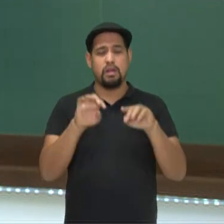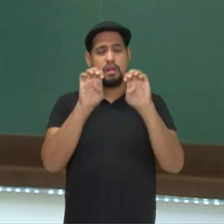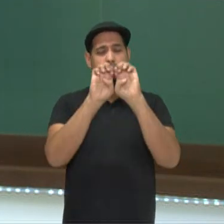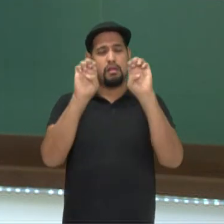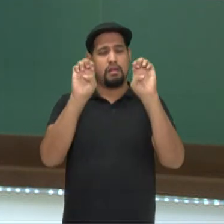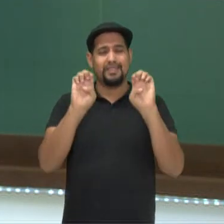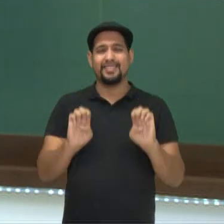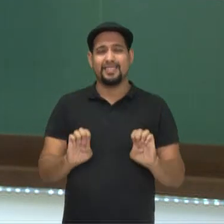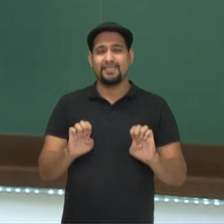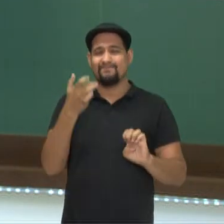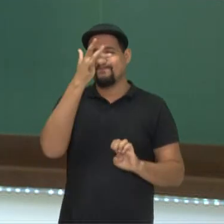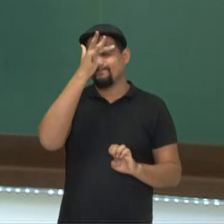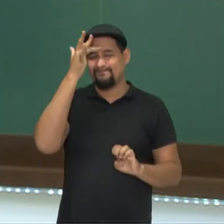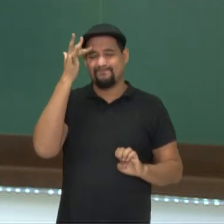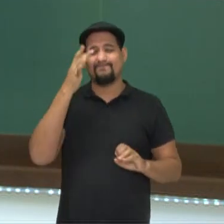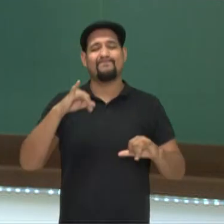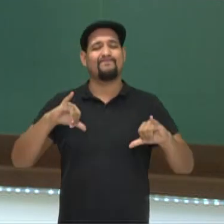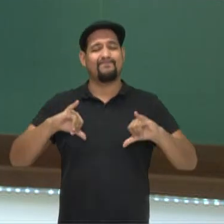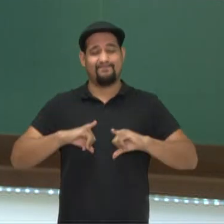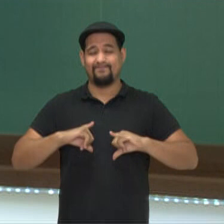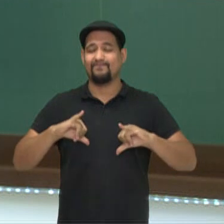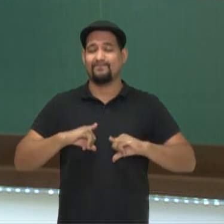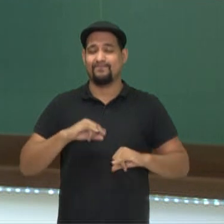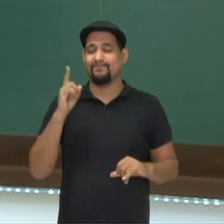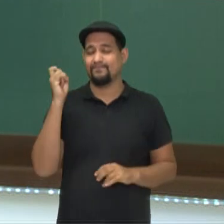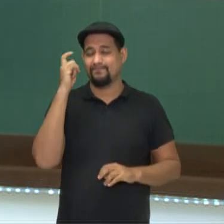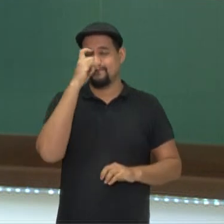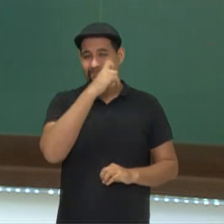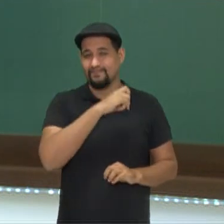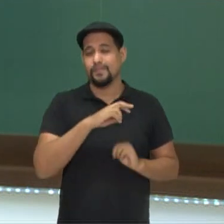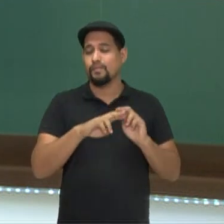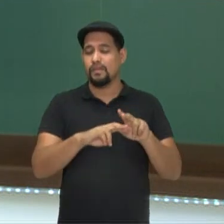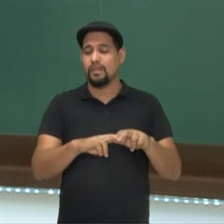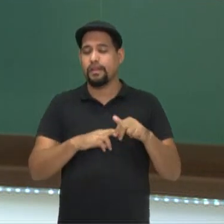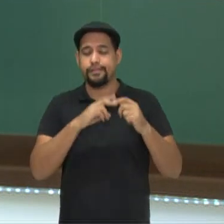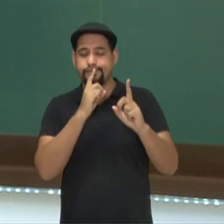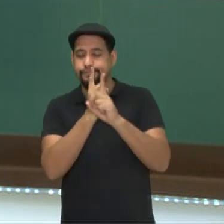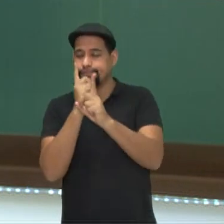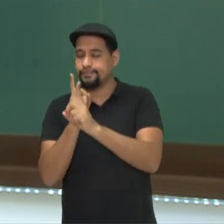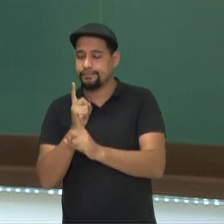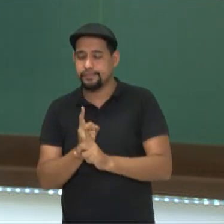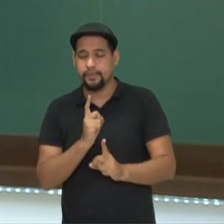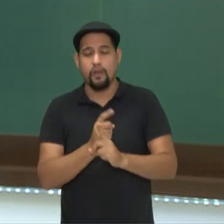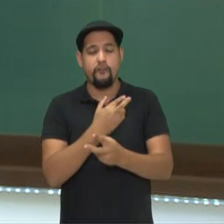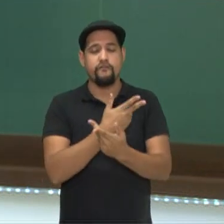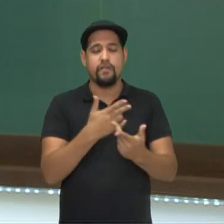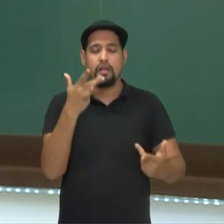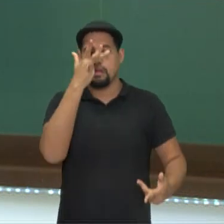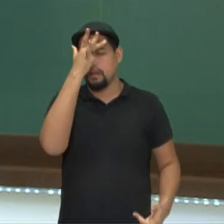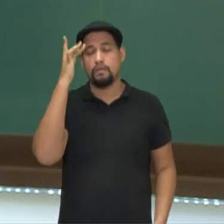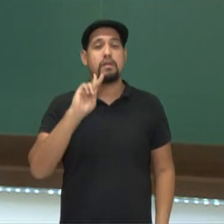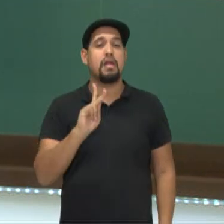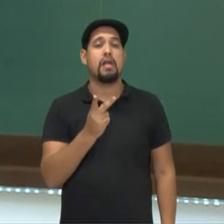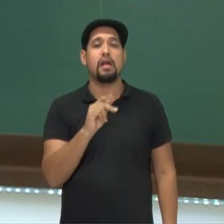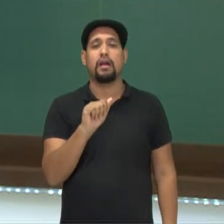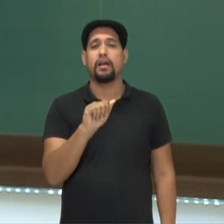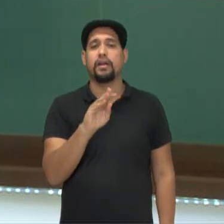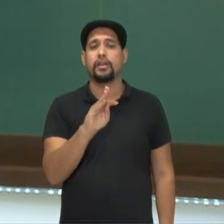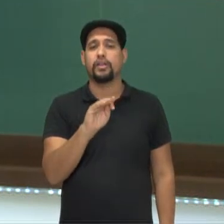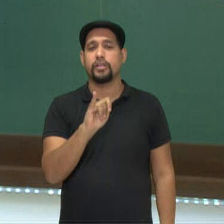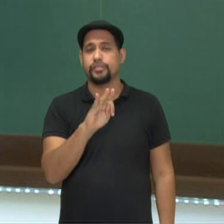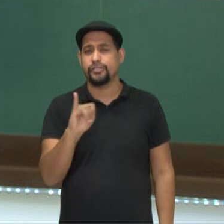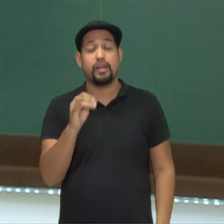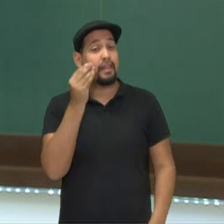Essas pessoas, elas passam por muitas dificuldades. Por isso você encontra muitos haitianos tentando migrar aqui, por exemplo, para o